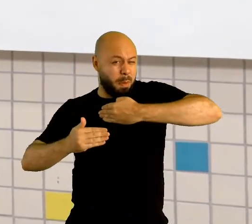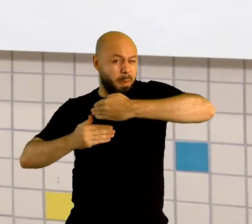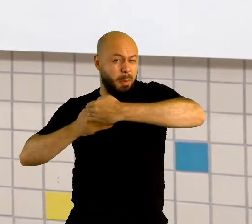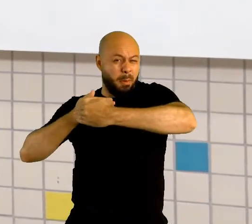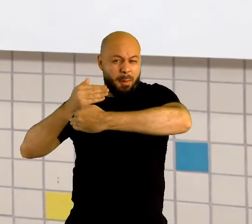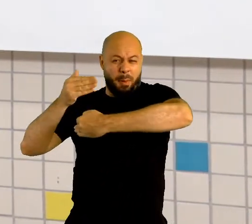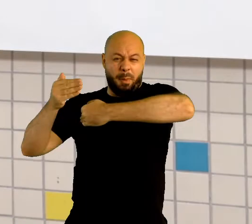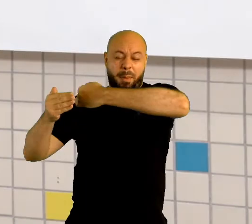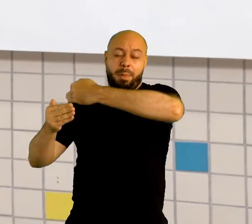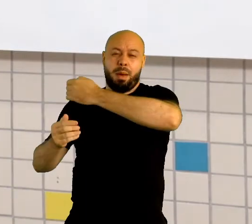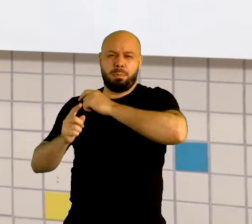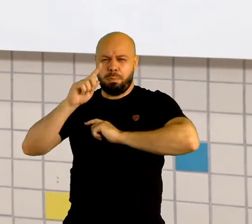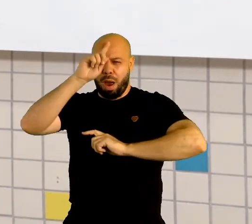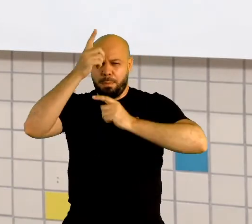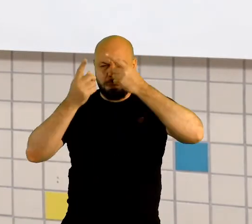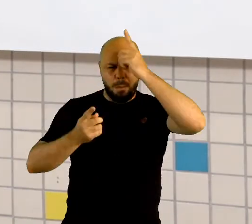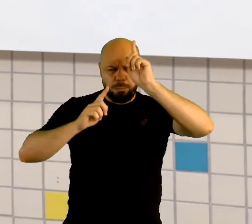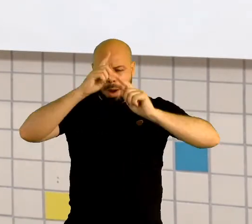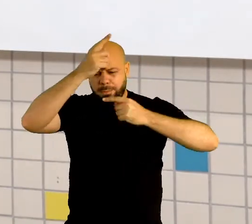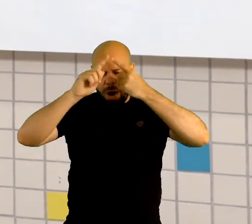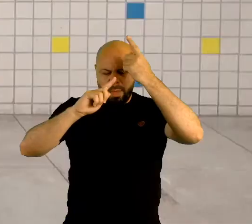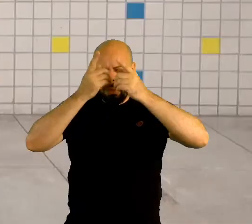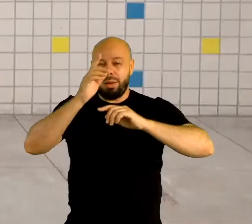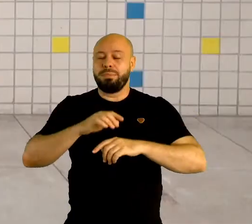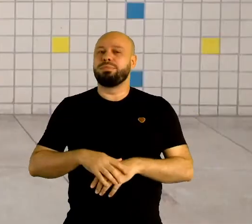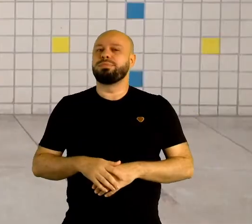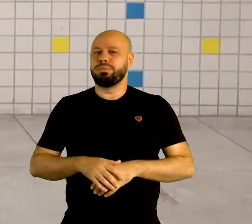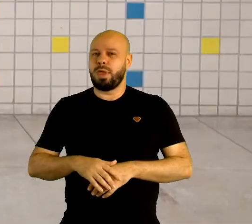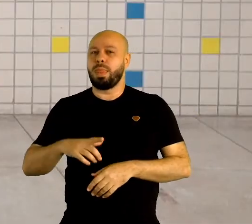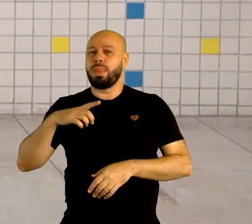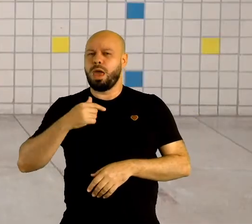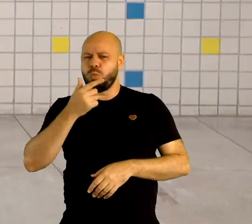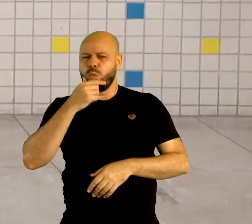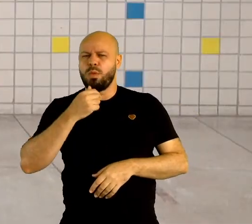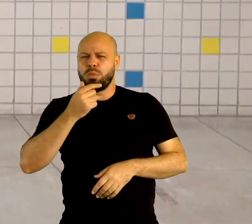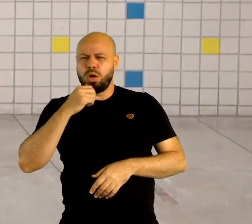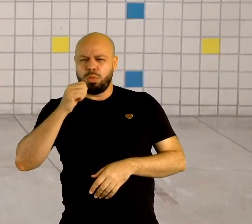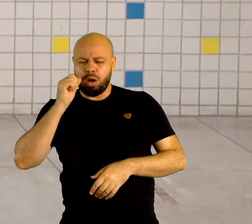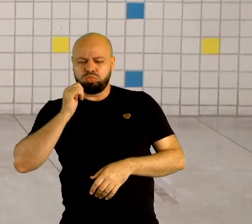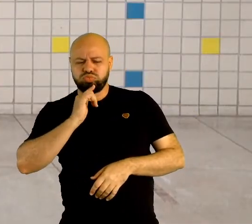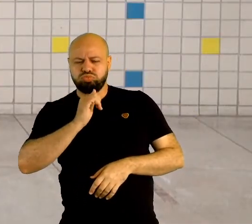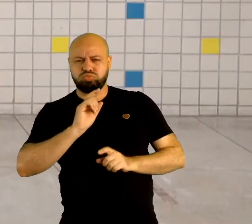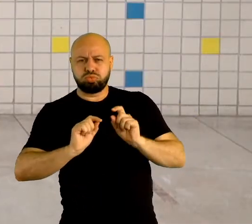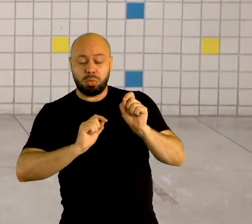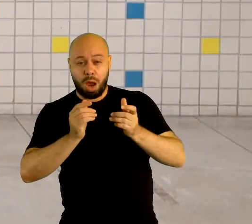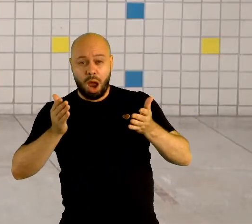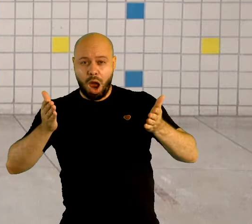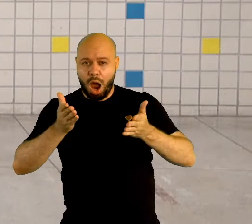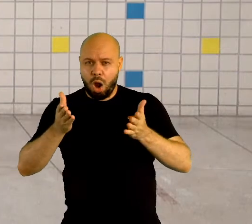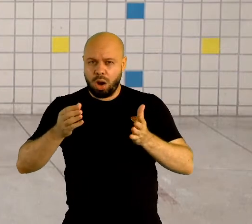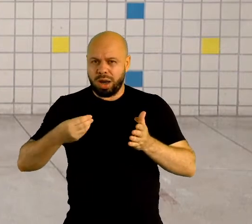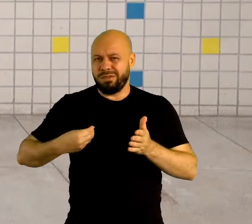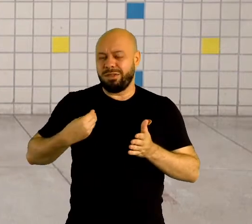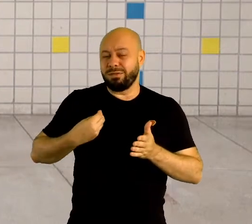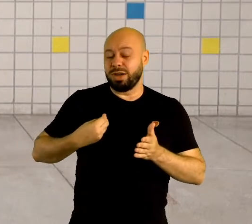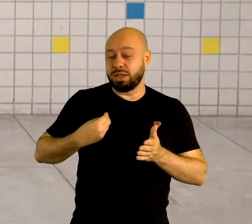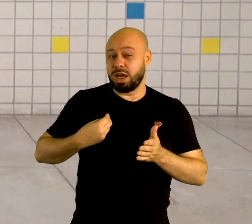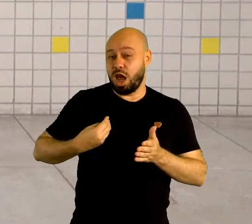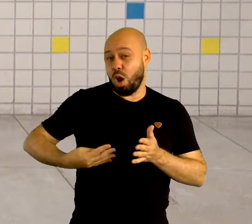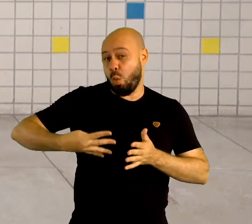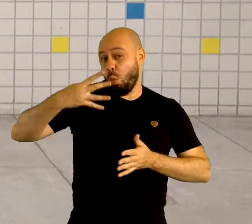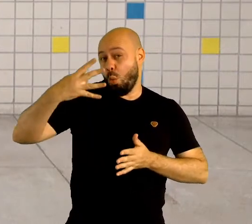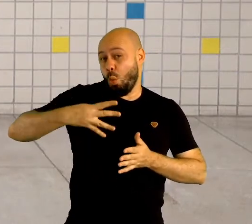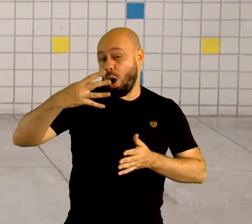sendo criada, inventada, e há quem diga que nos dias de hoje nós já estamos vivendo a quarta